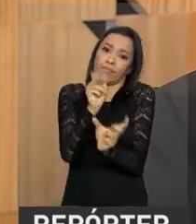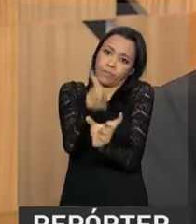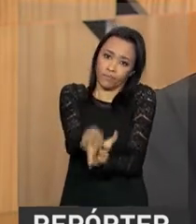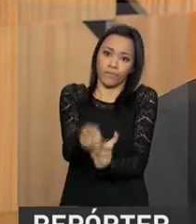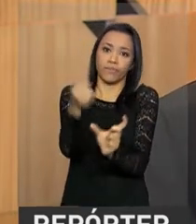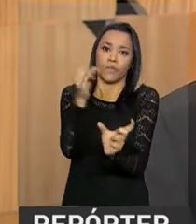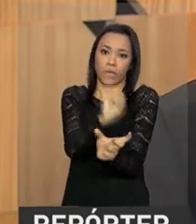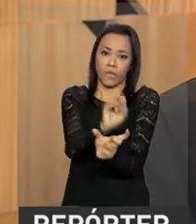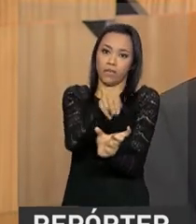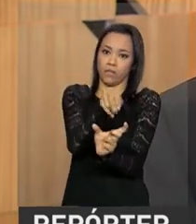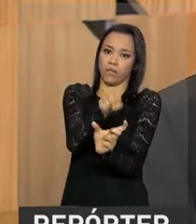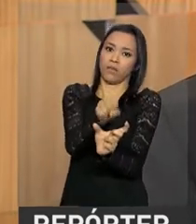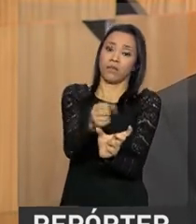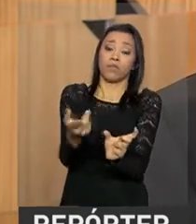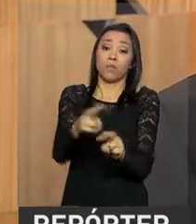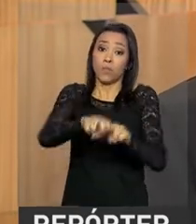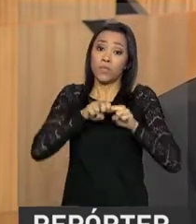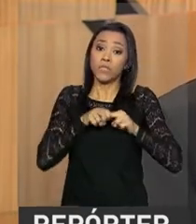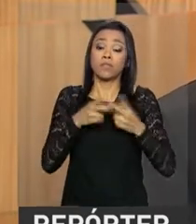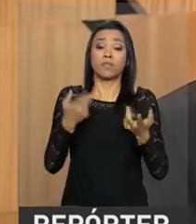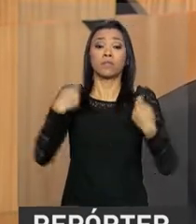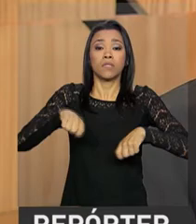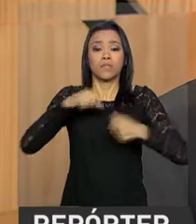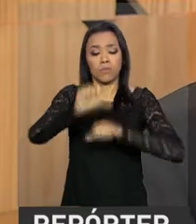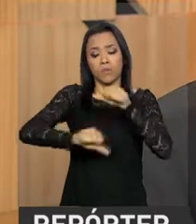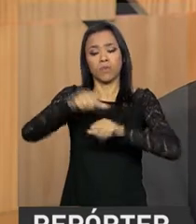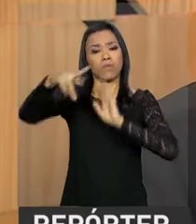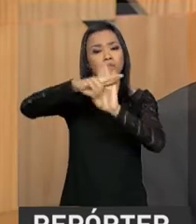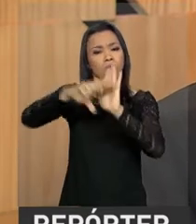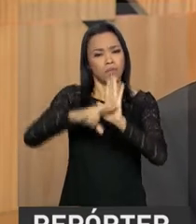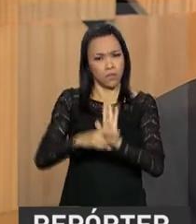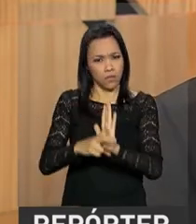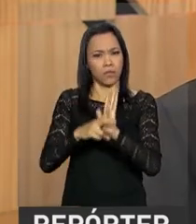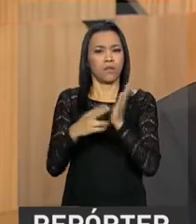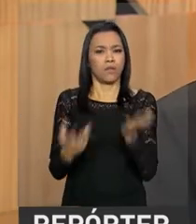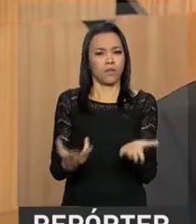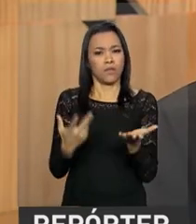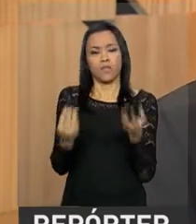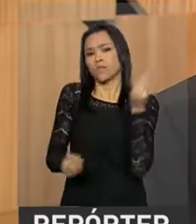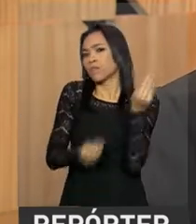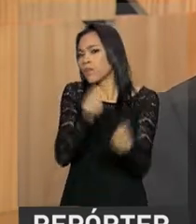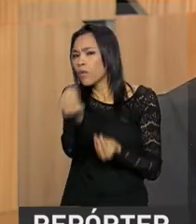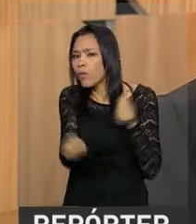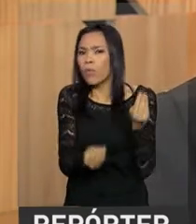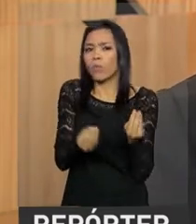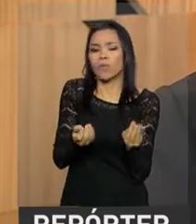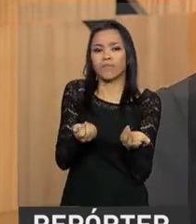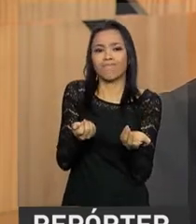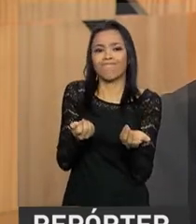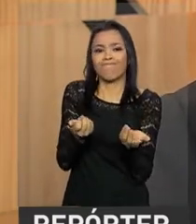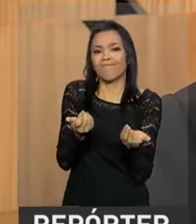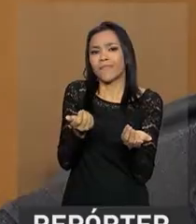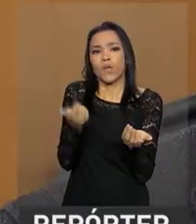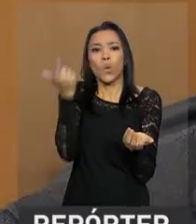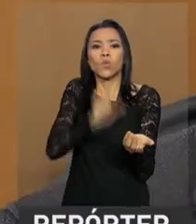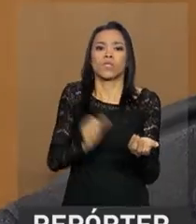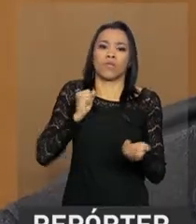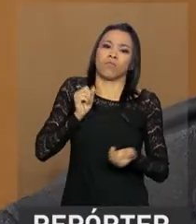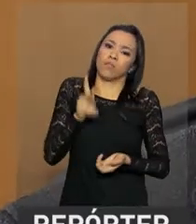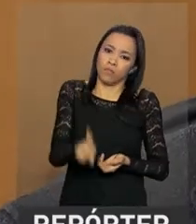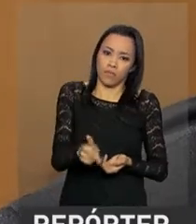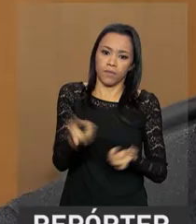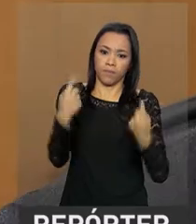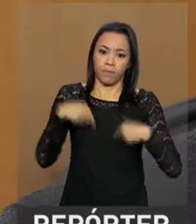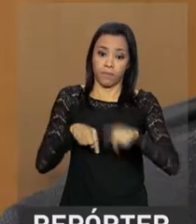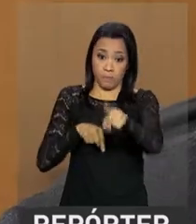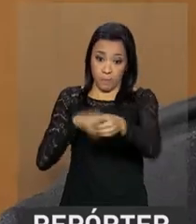e é por isso é que se impõe uma reformulação é dos critérios de concessão dos benefícios o secretário da